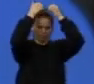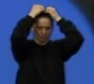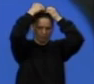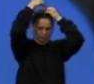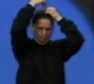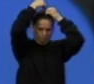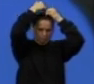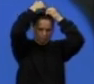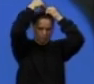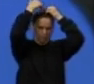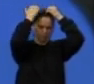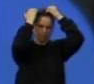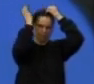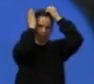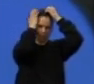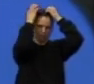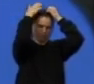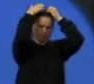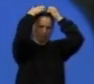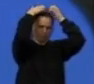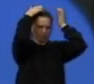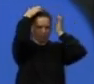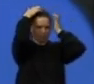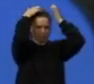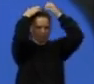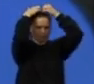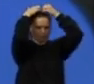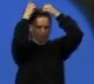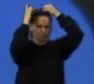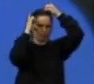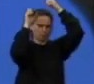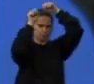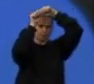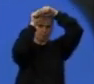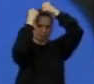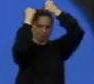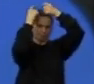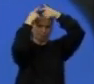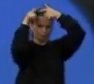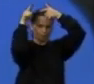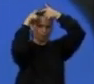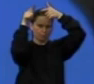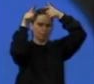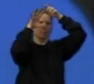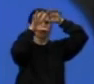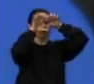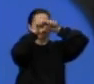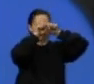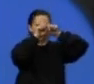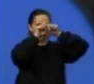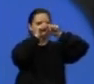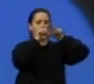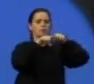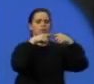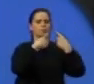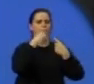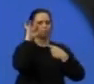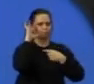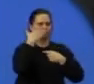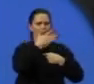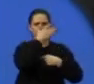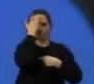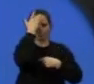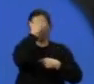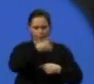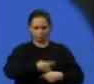é anatomicamente conhecido, pode sofrer com o aumento dessa pressão e, consequentemente, a